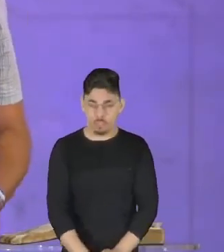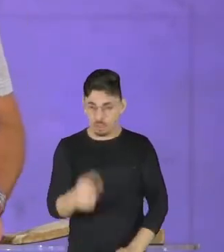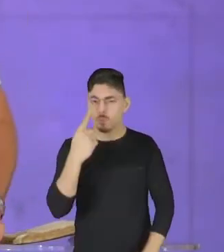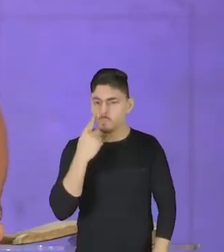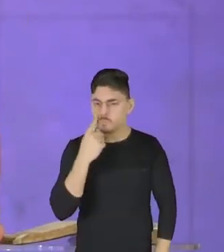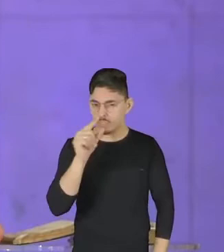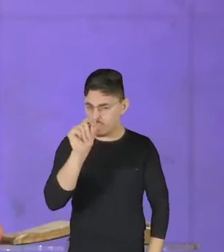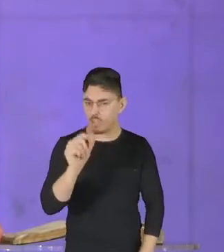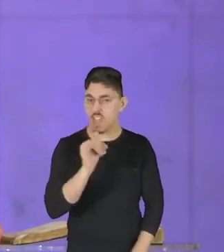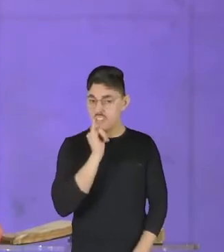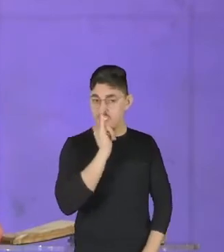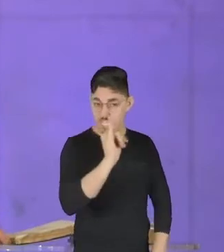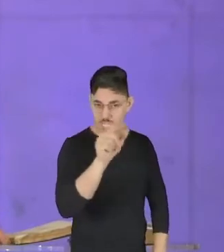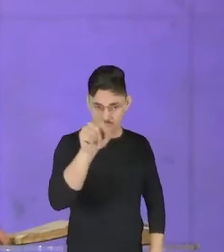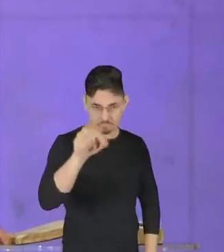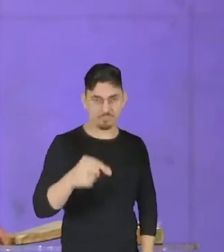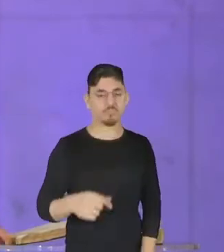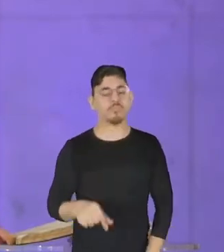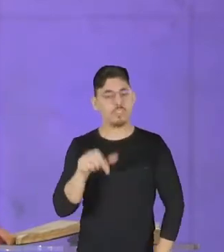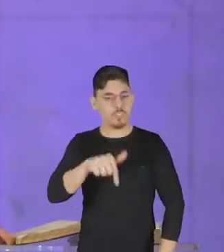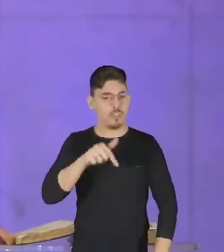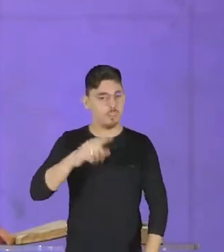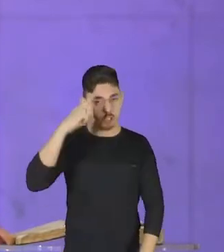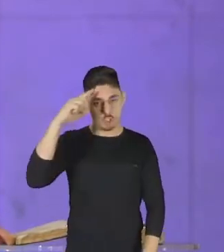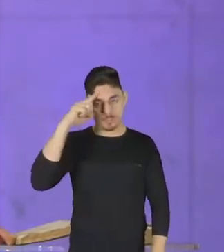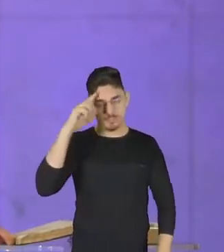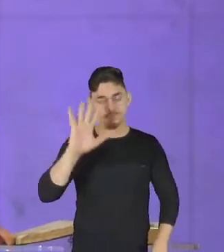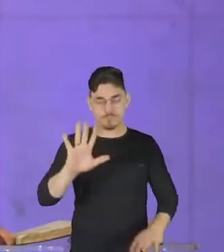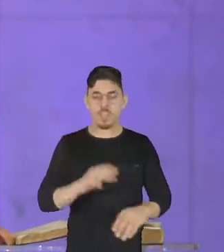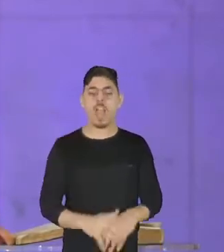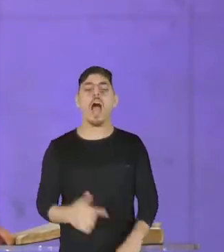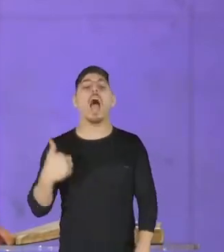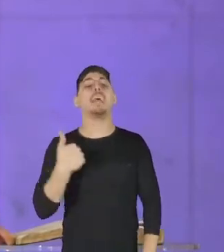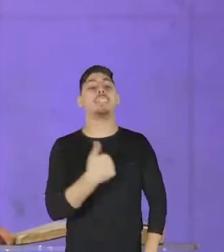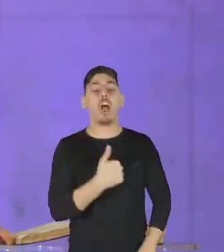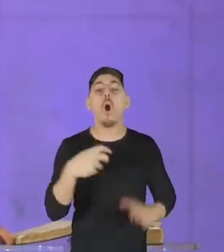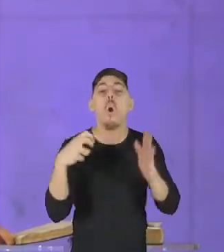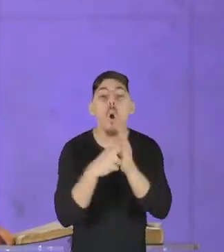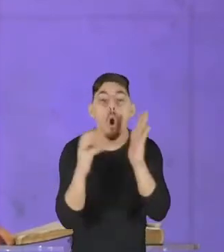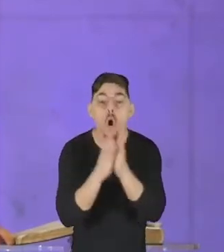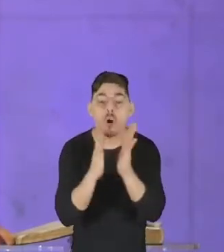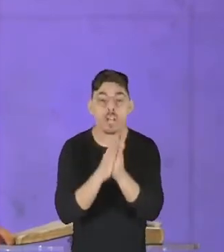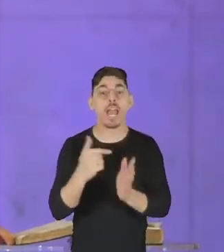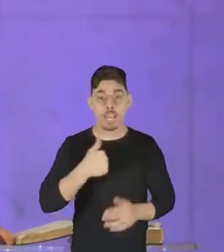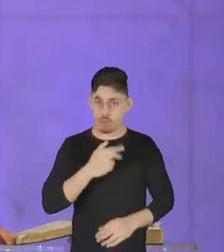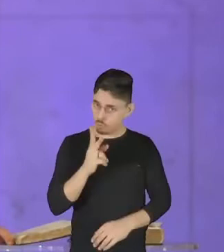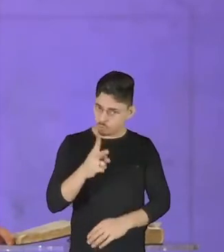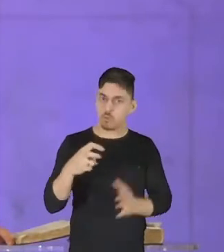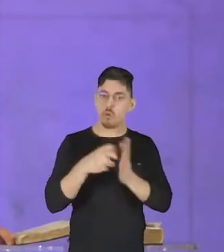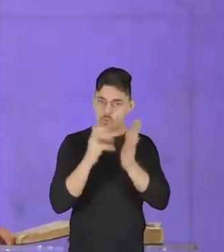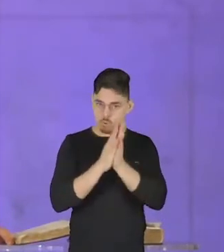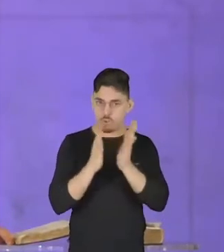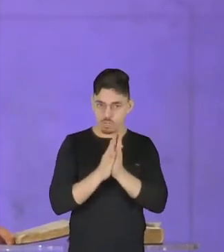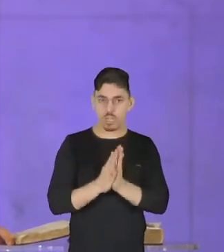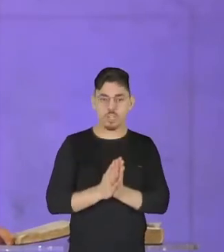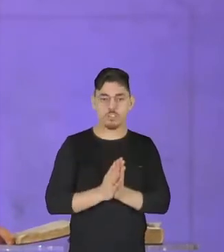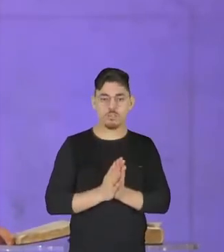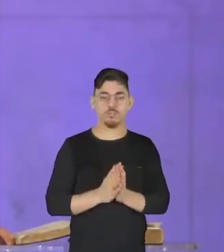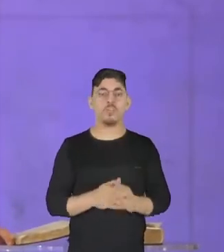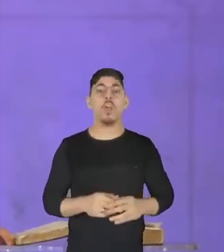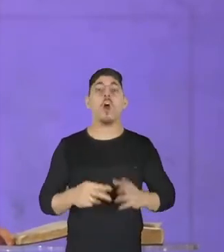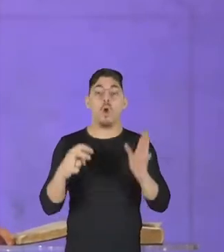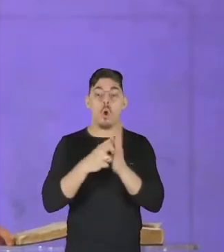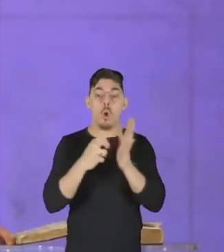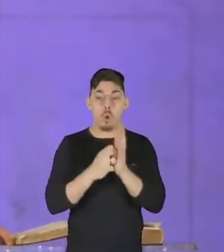Olha só um exemplo do nosso dia a dia como igreja. Nós temos orado, eu ainda tenho orado por isso, você também,